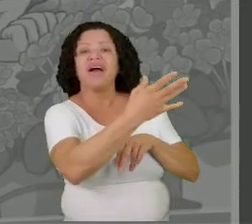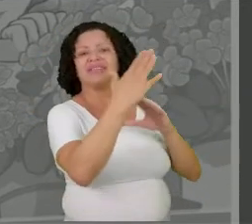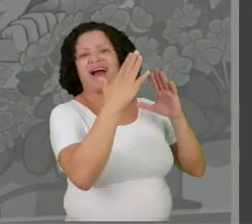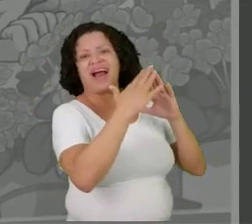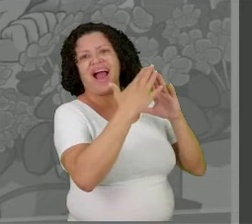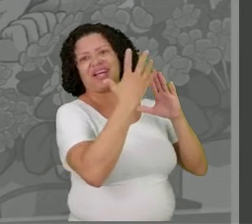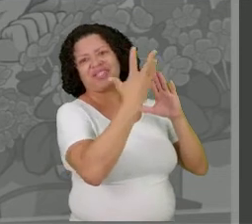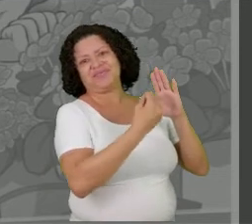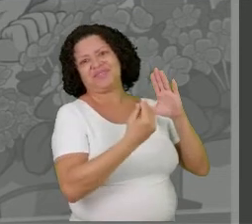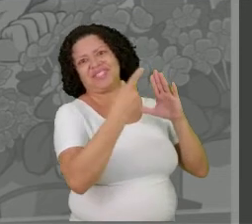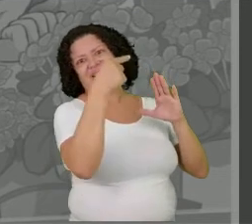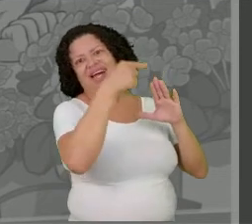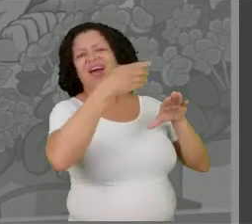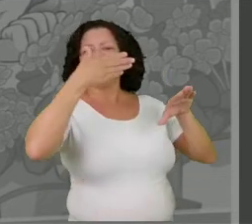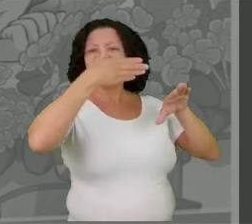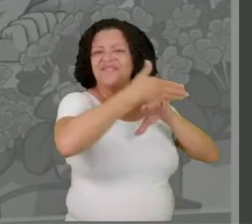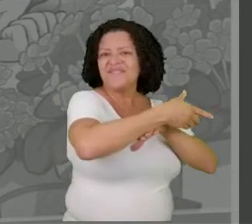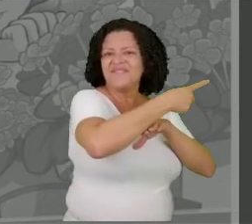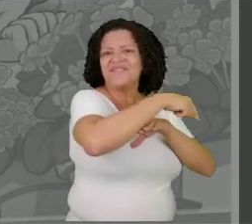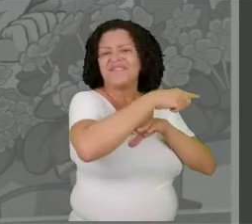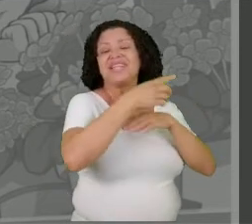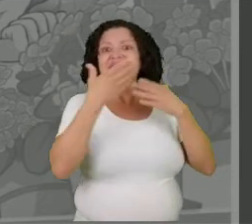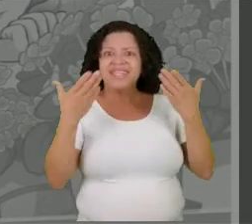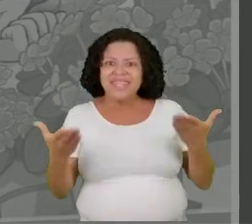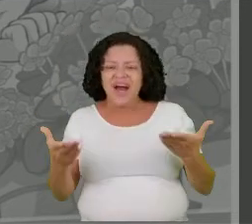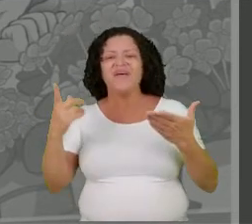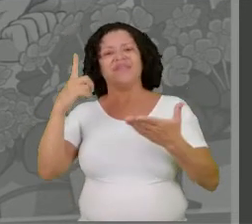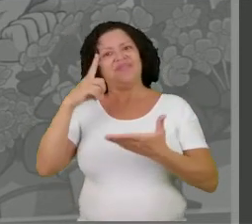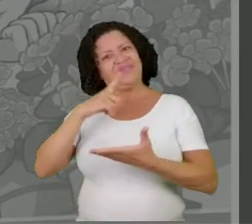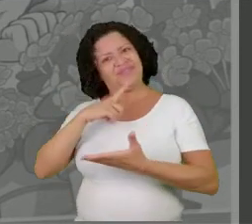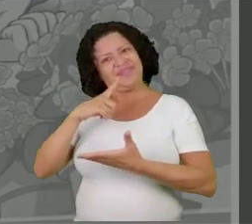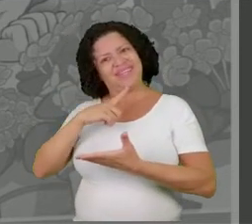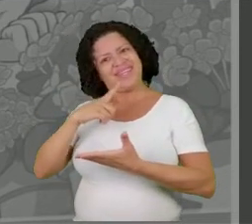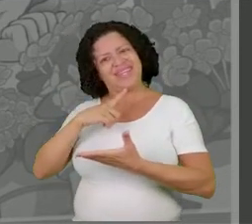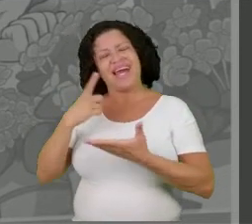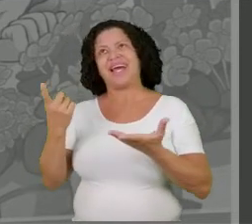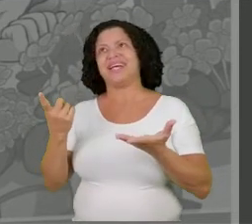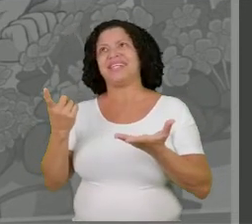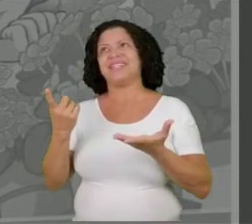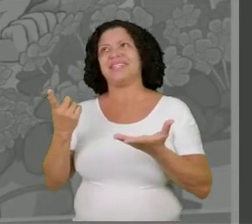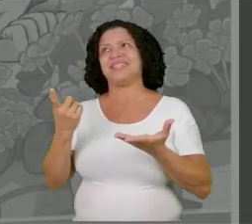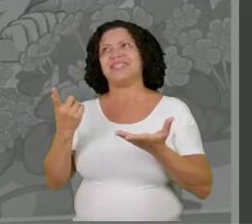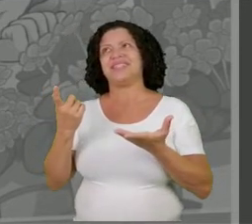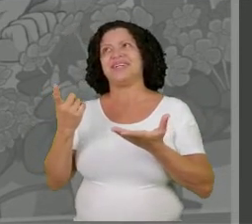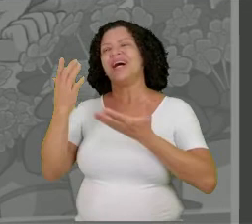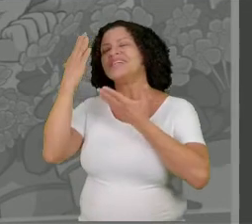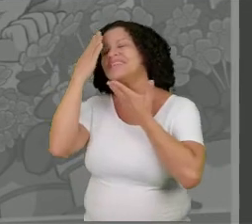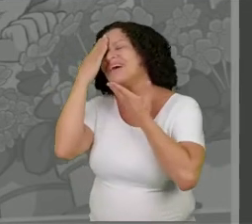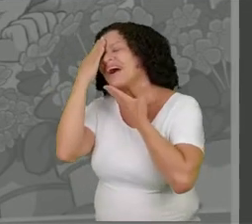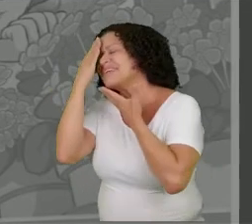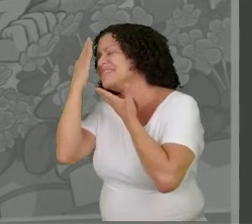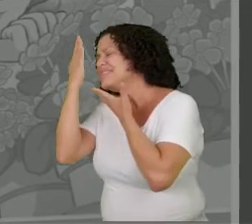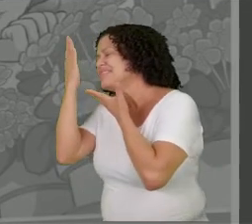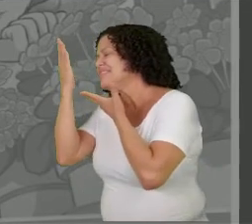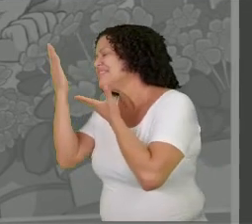que conhecem aquela casa espírita, que frequentam aquela casa espírita e, portanto, têm